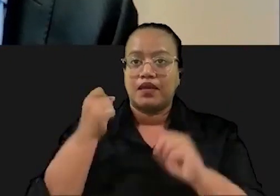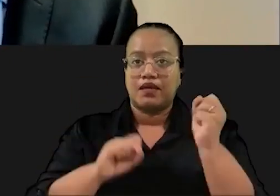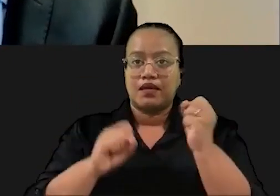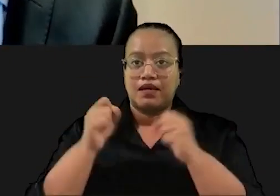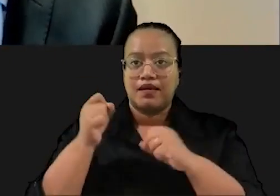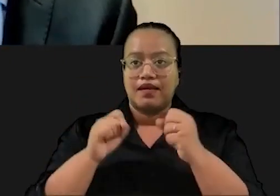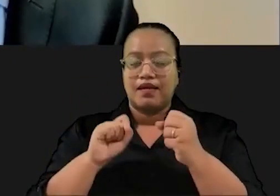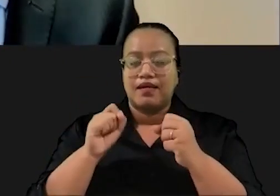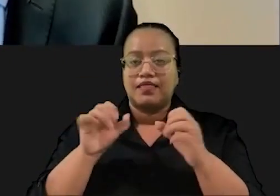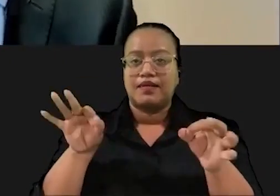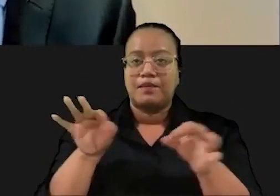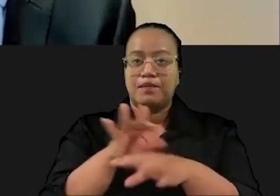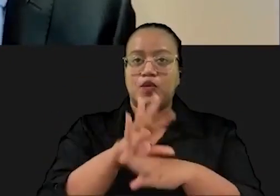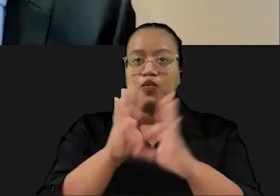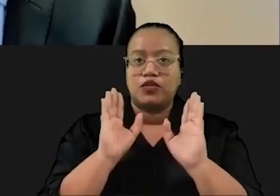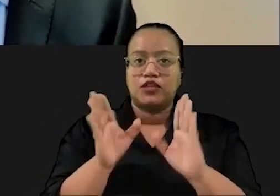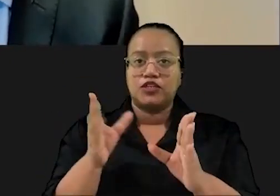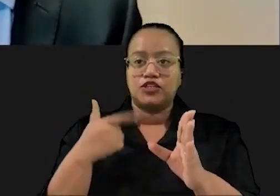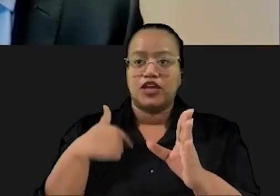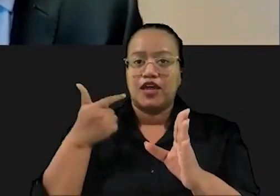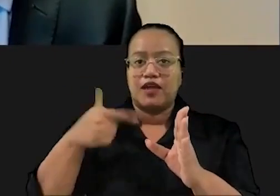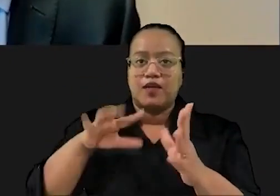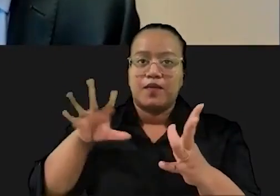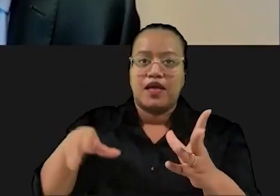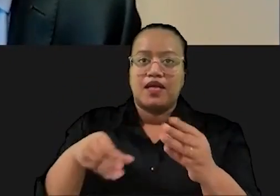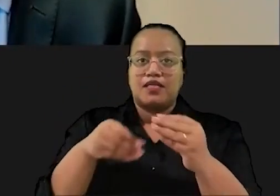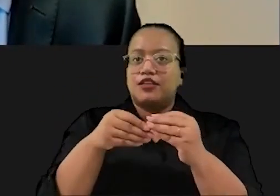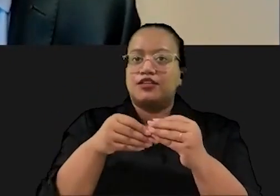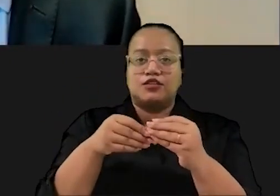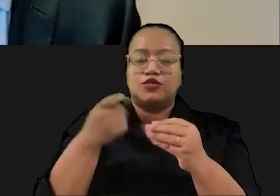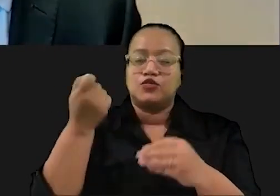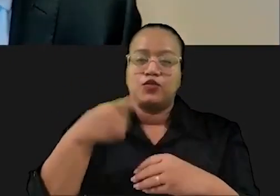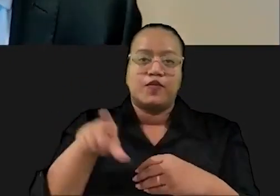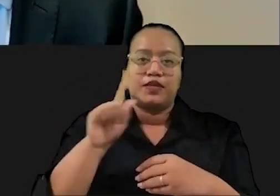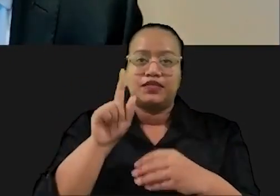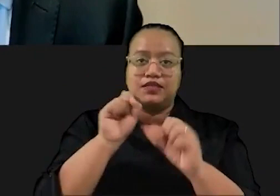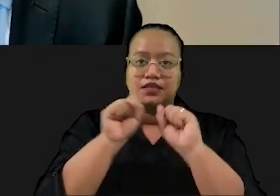parte intrínseca ao sistema. Né?